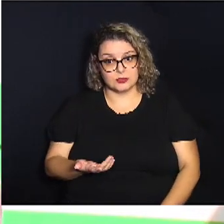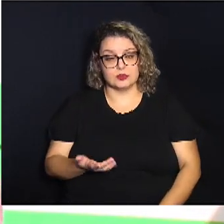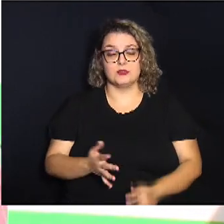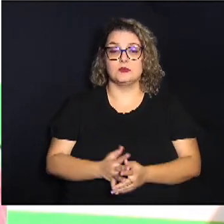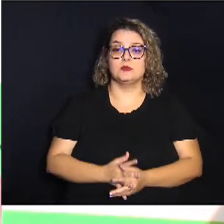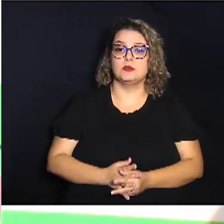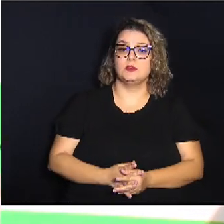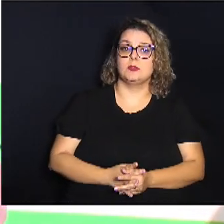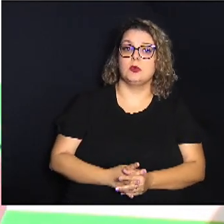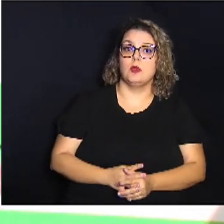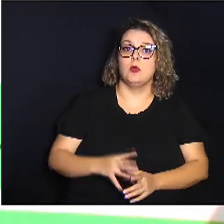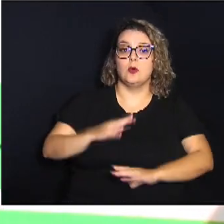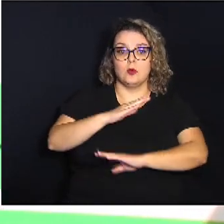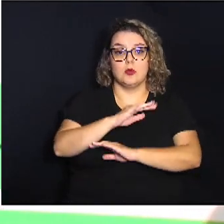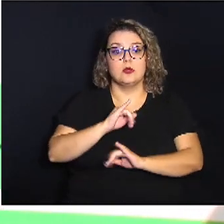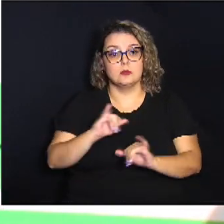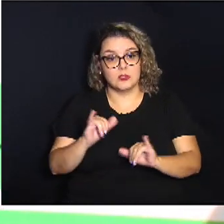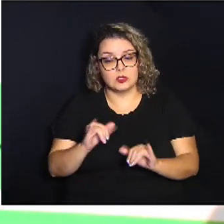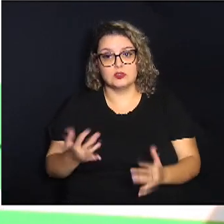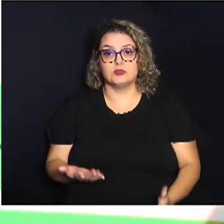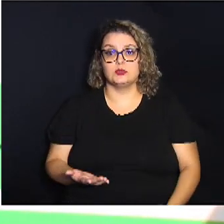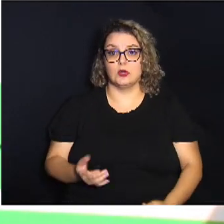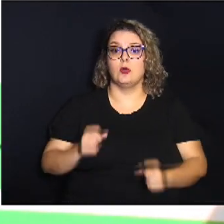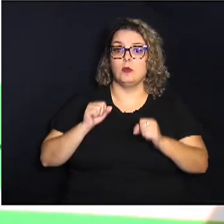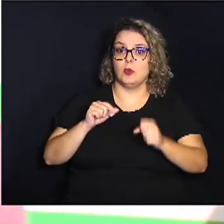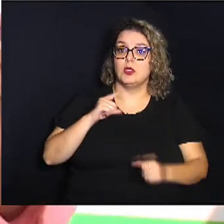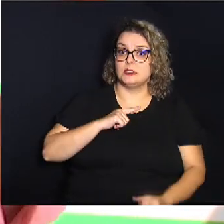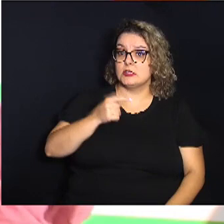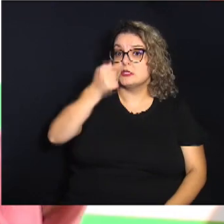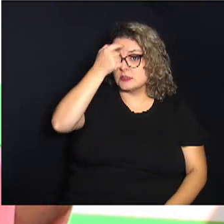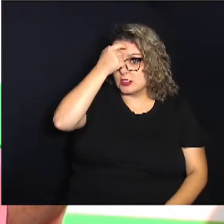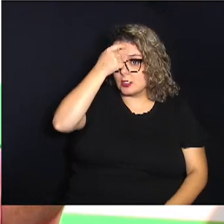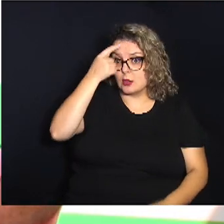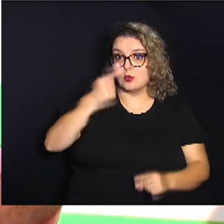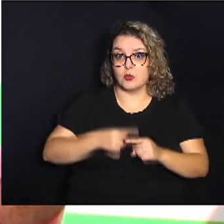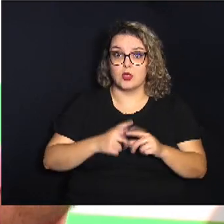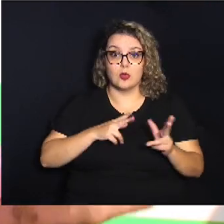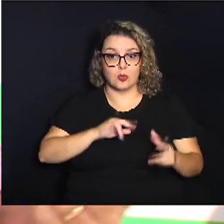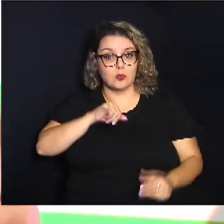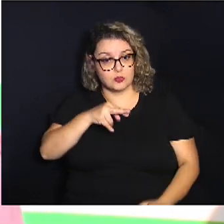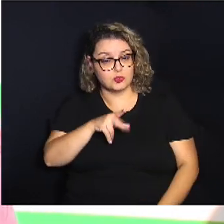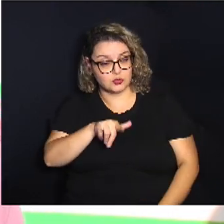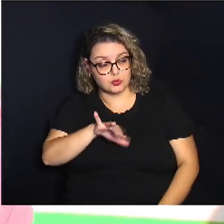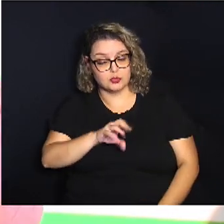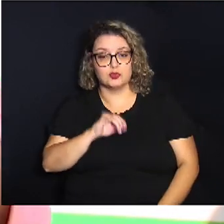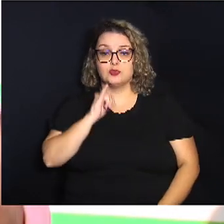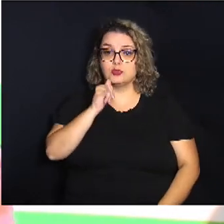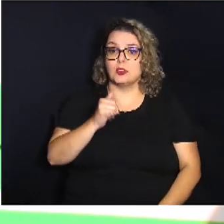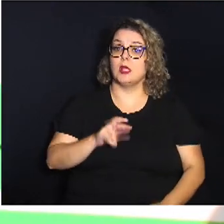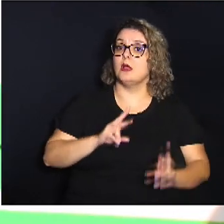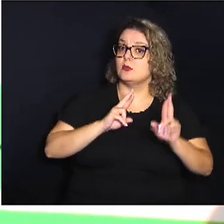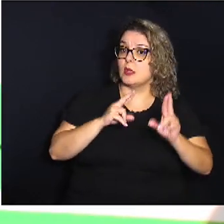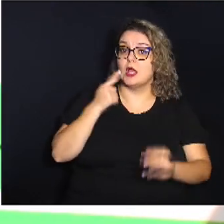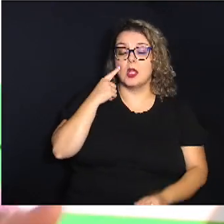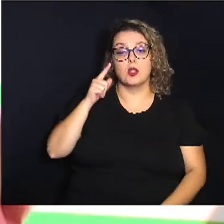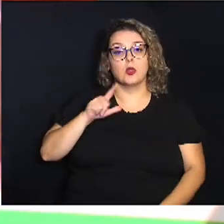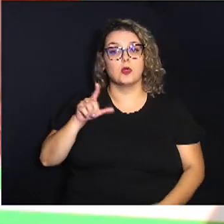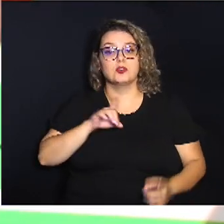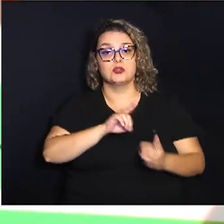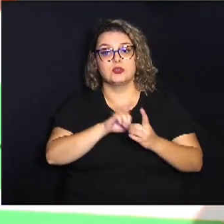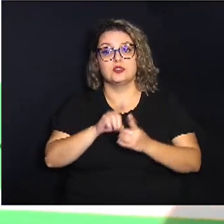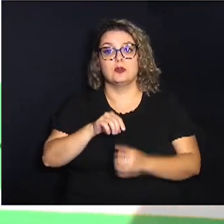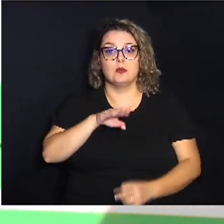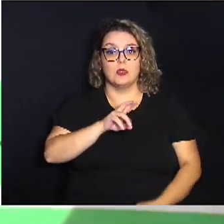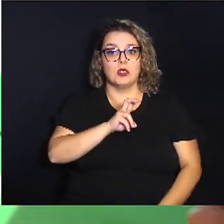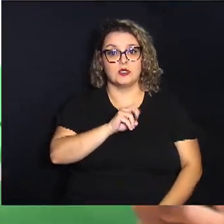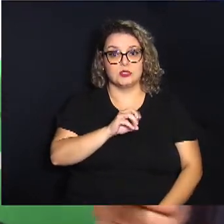assistindo ao Câmara Notícia possam ter essa conscientização porque como disse o Júlio aqui a expectativa evidentemente de atender mais de